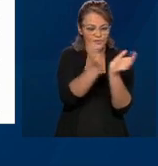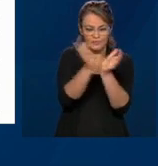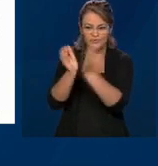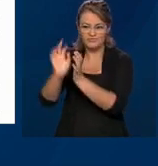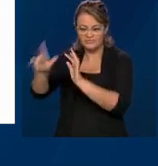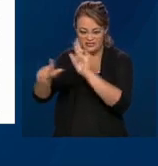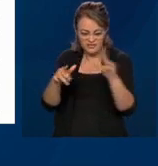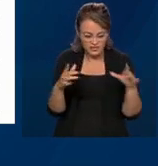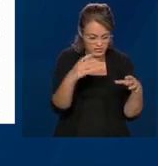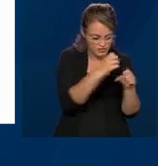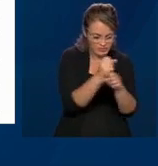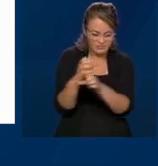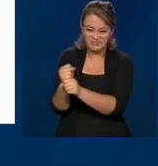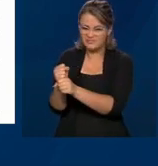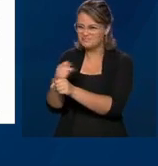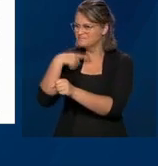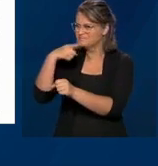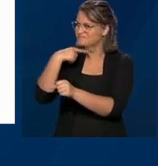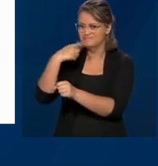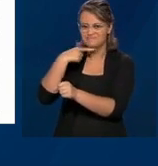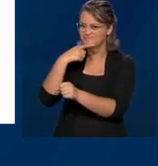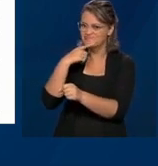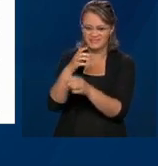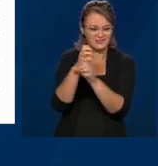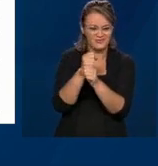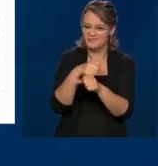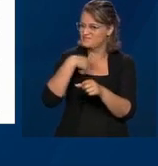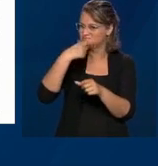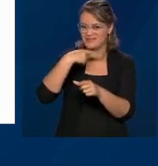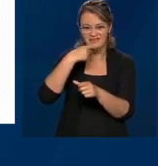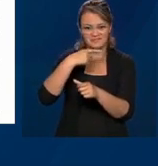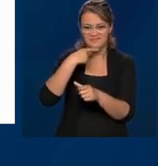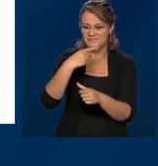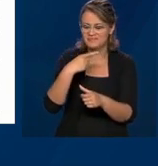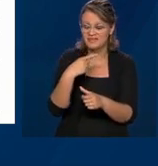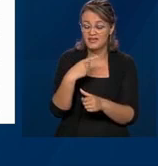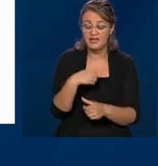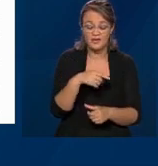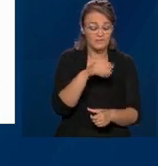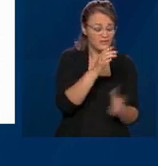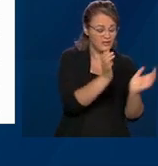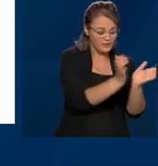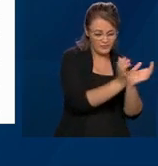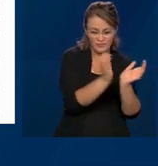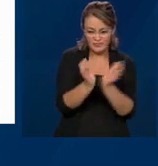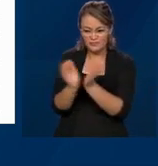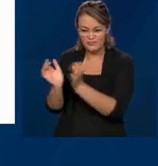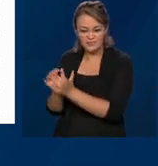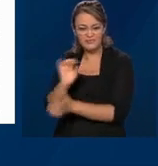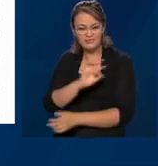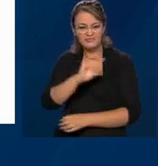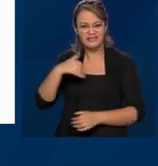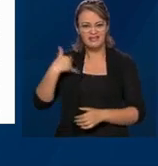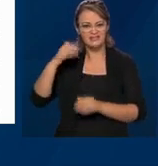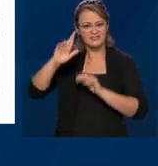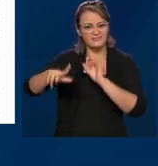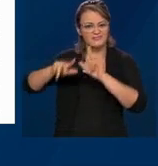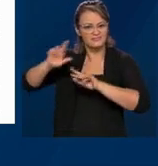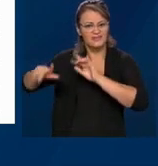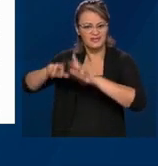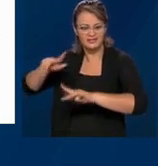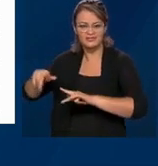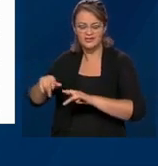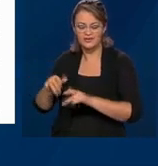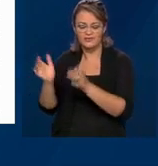de idade, principalmente nos casos em que a gente tem 60 anos ou mais no